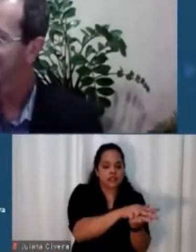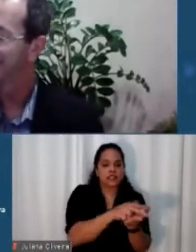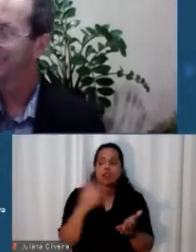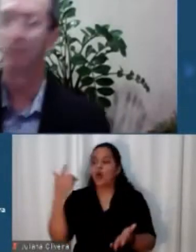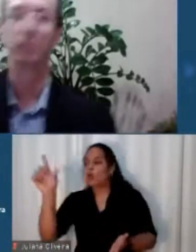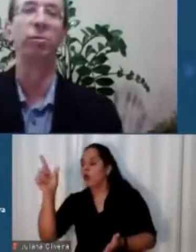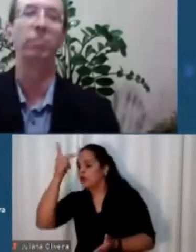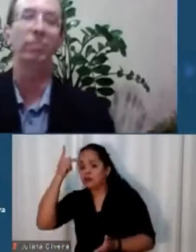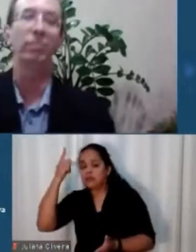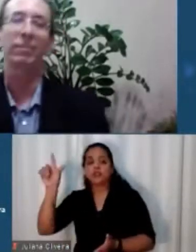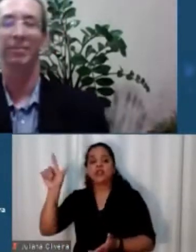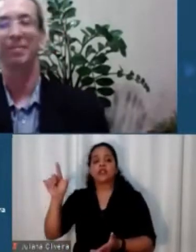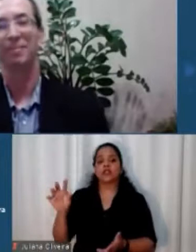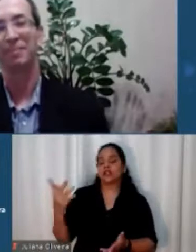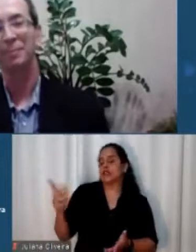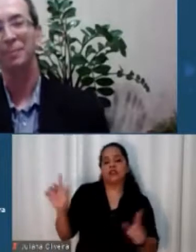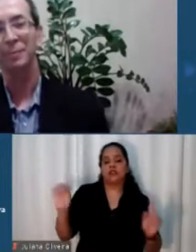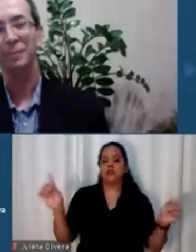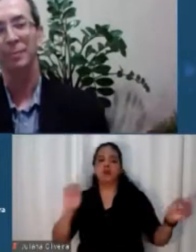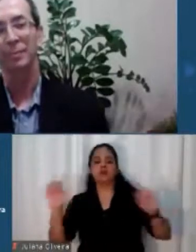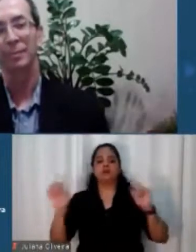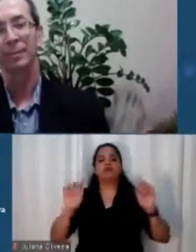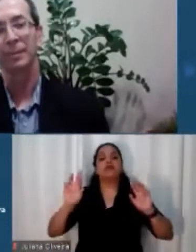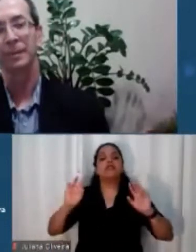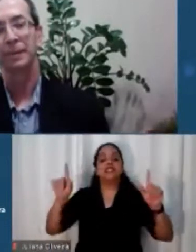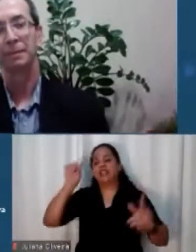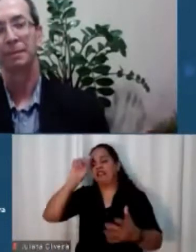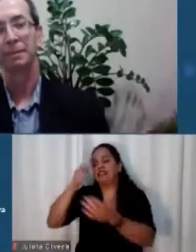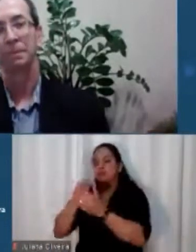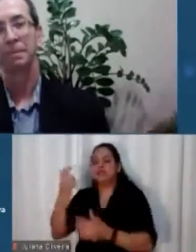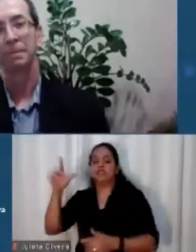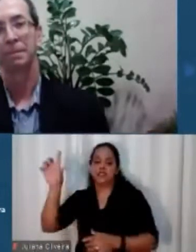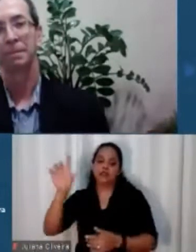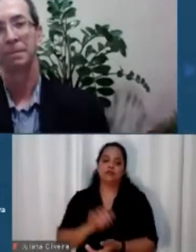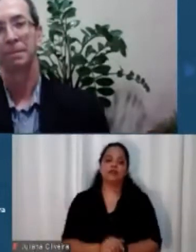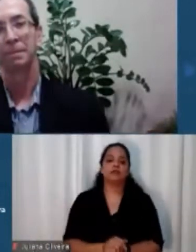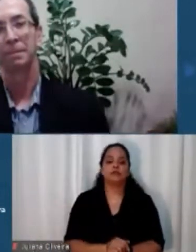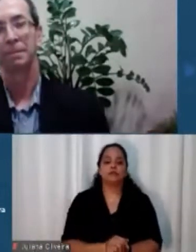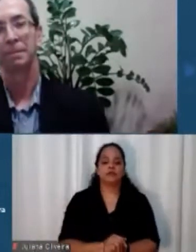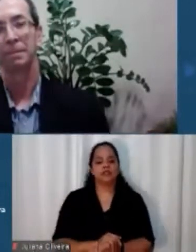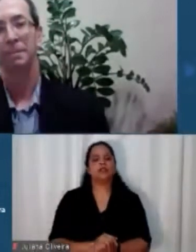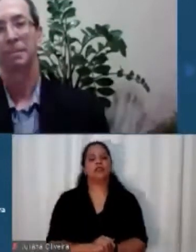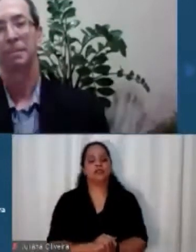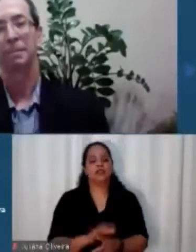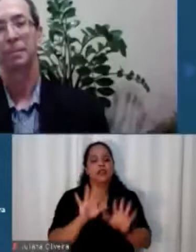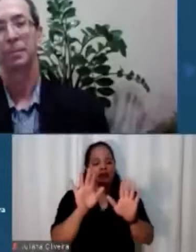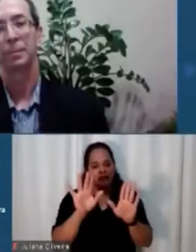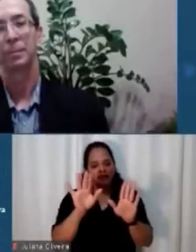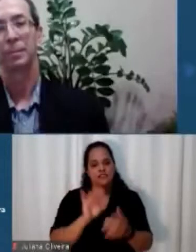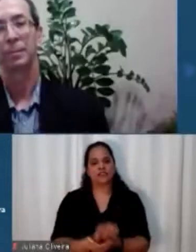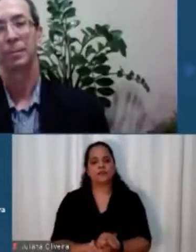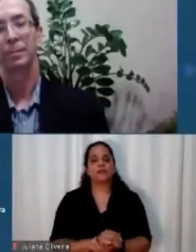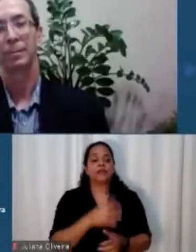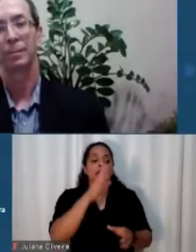uma restrição, a decisão poderia ser outra. A gente pode entender assim, mas dentro daquela